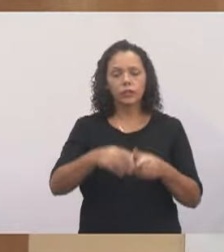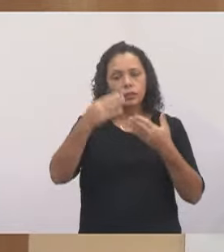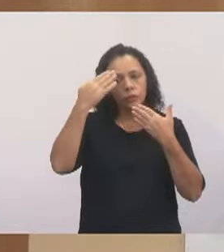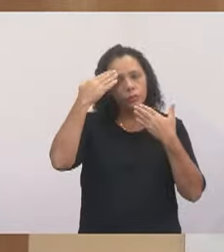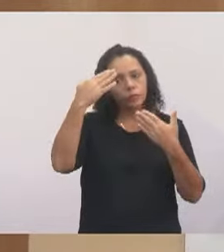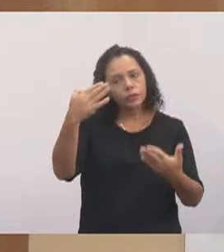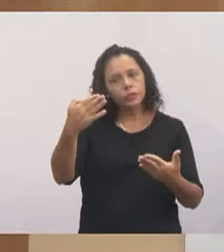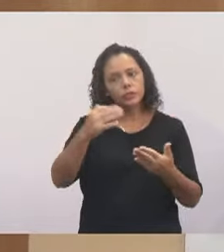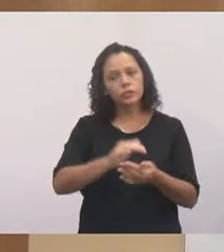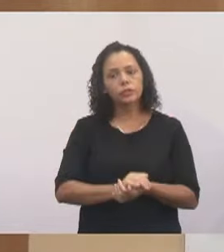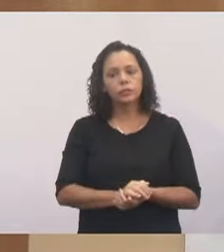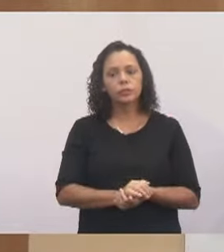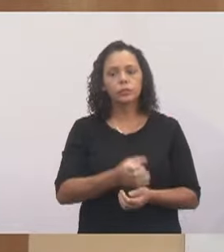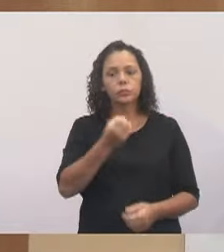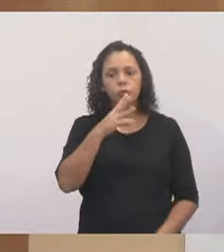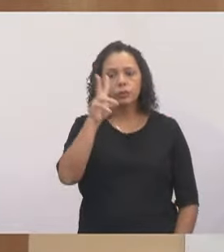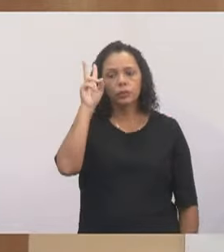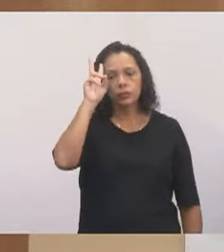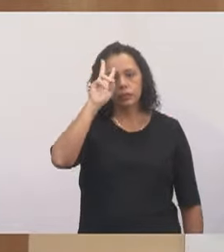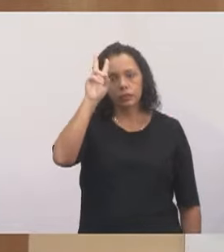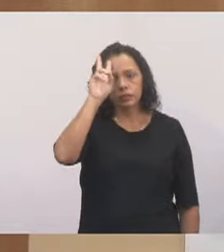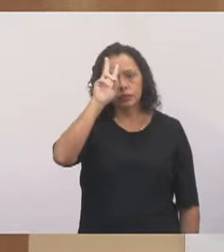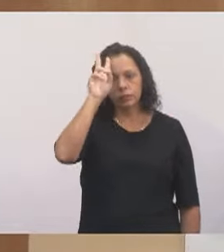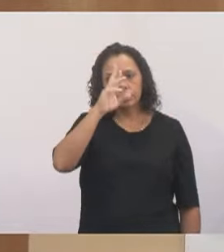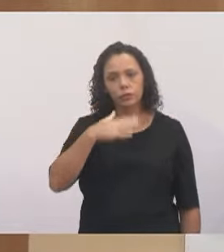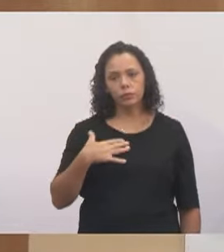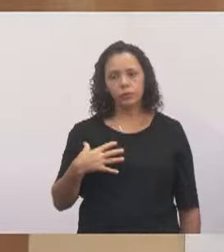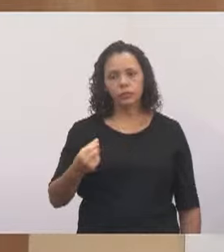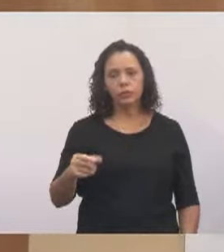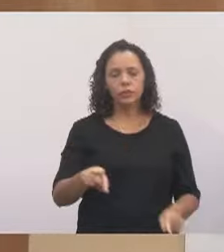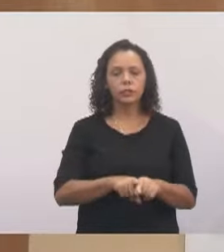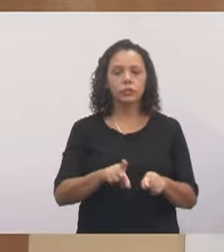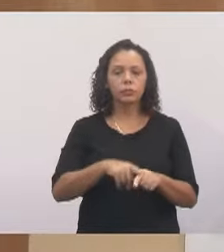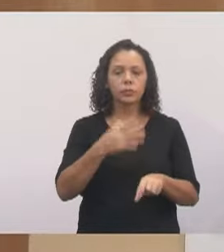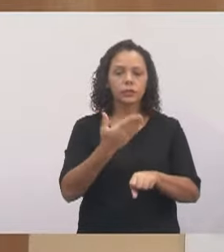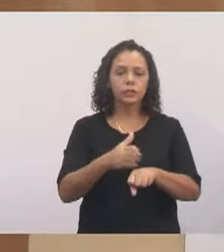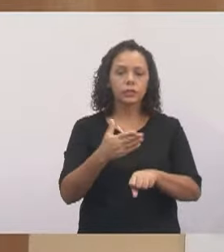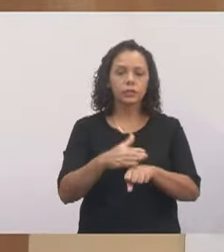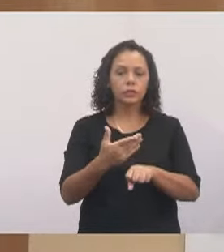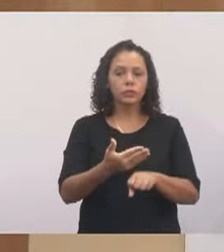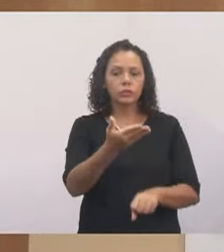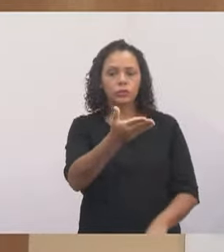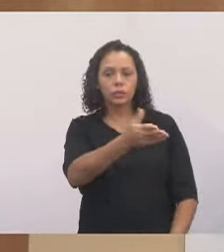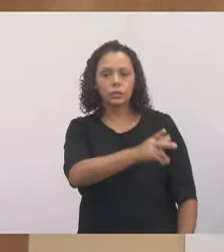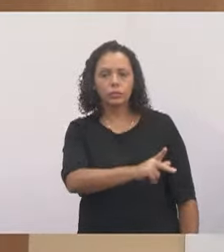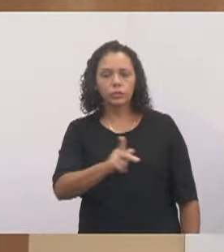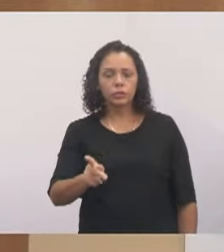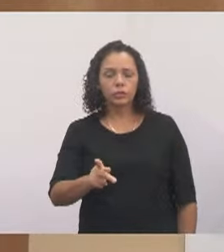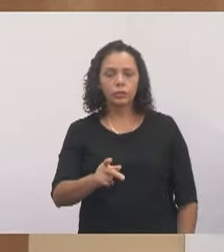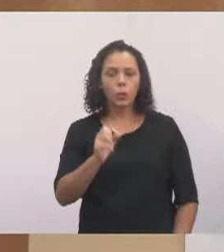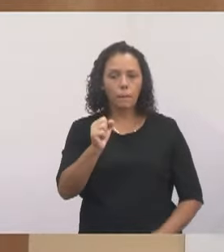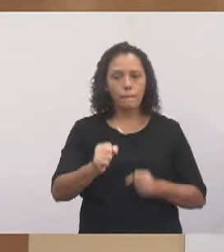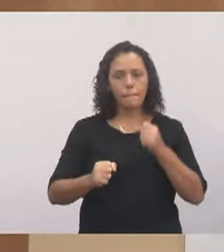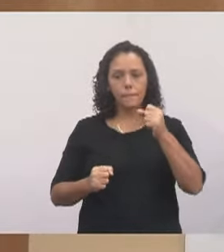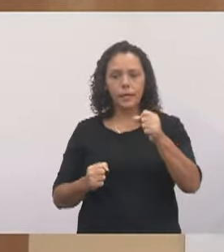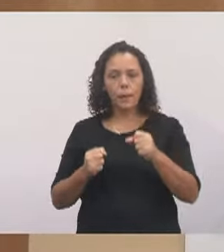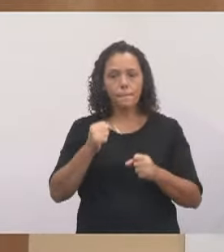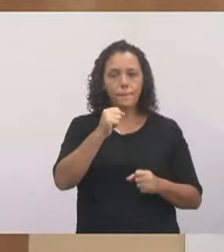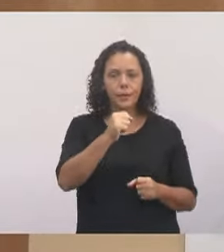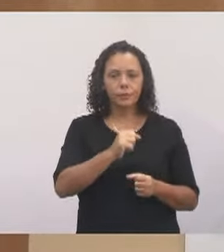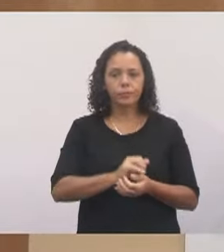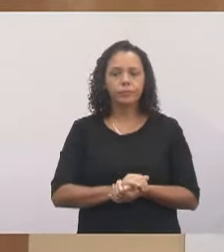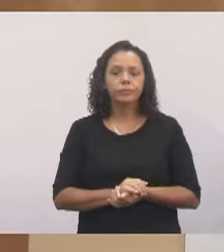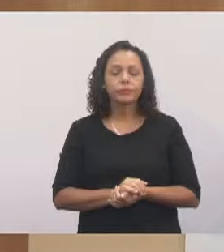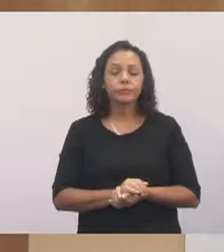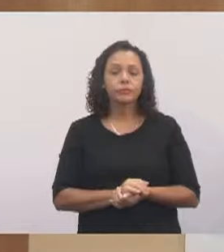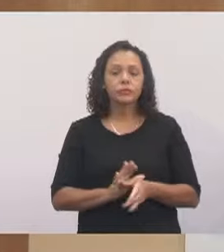obrigada. Tenho boas lembranças, minha filha também treinou com você, né? Um pouquinho de boxe,